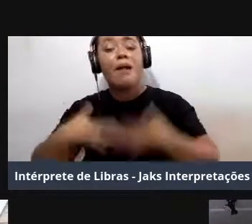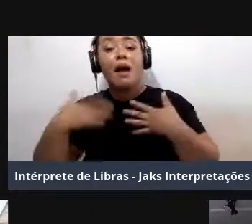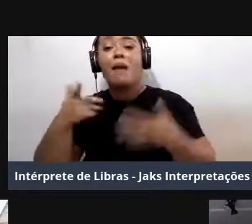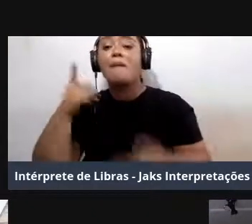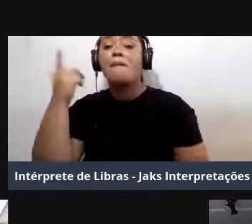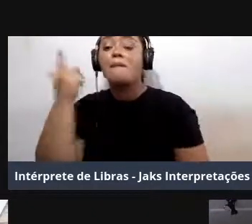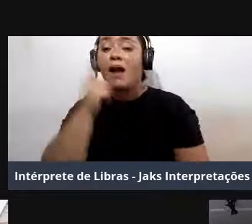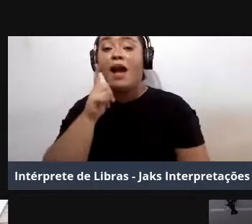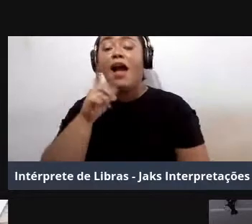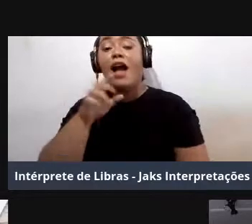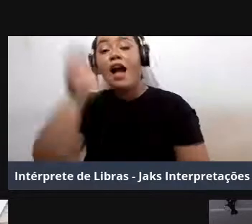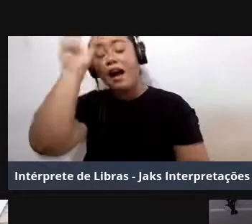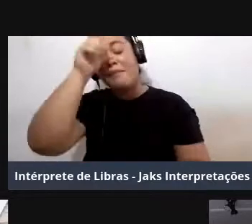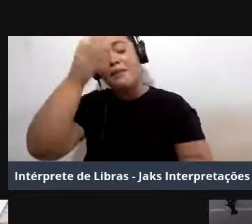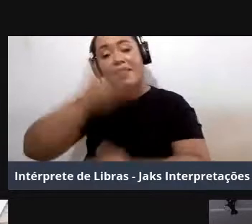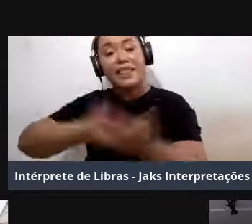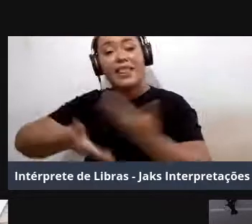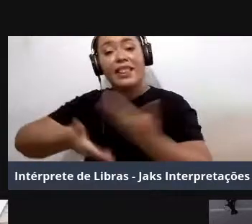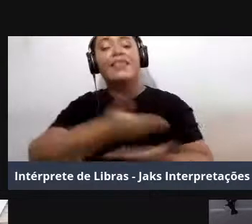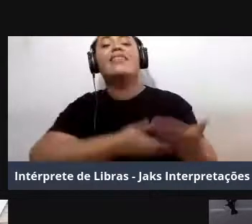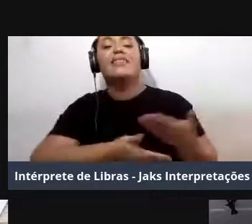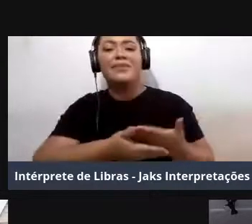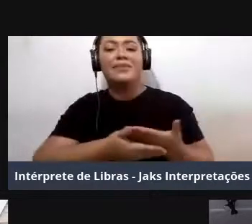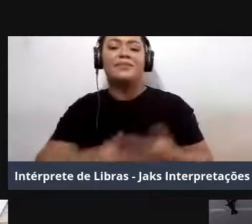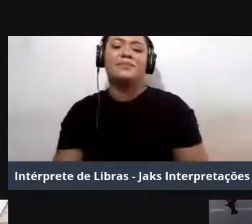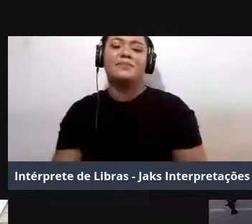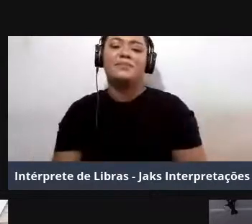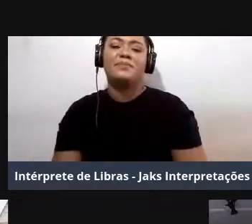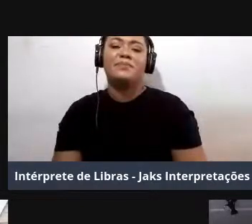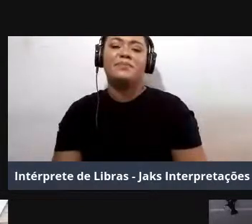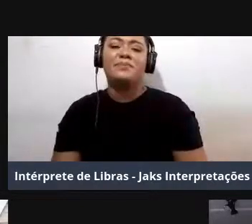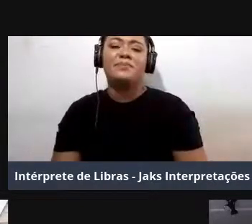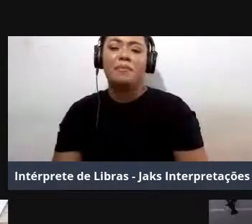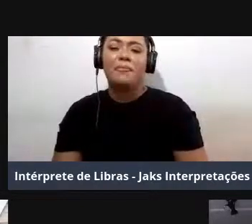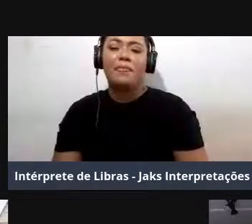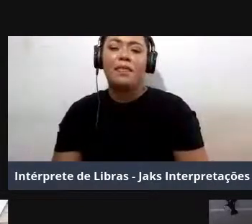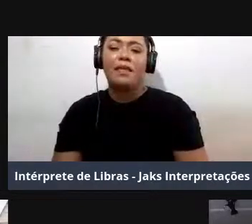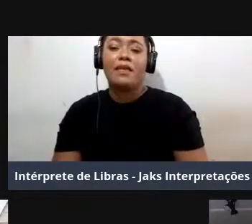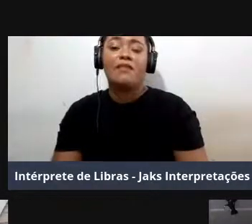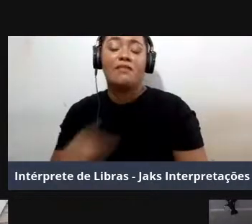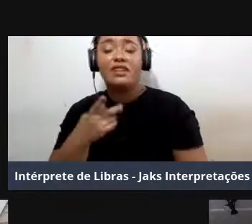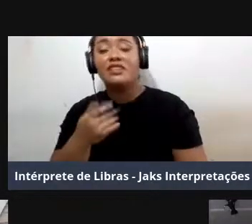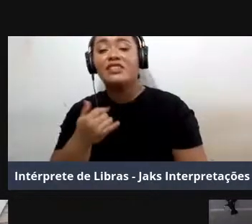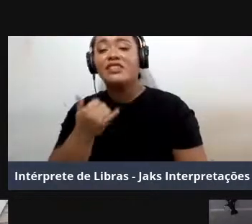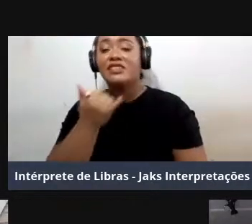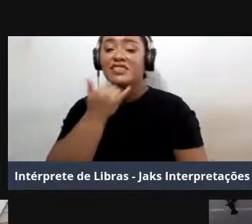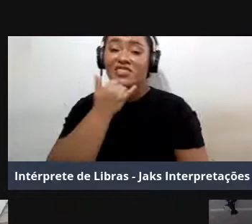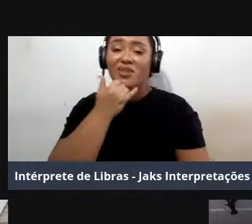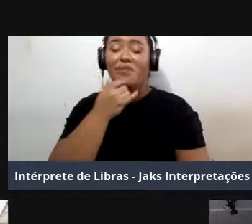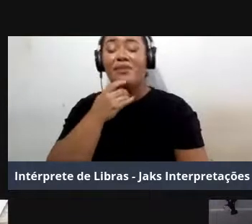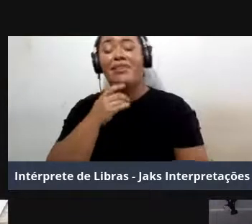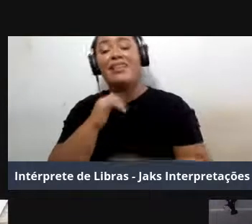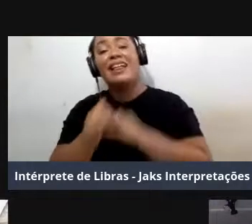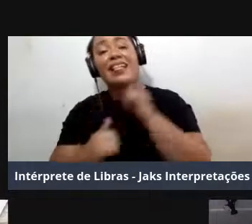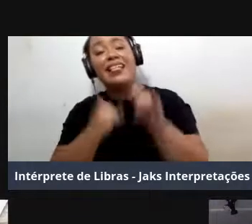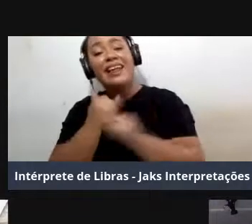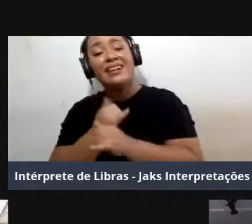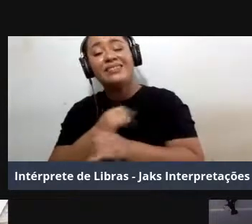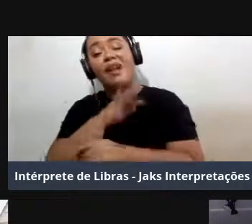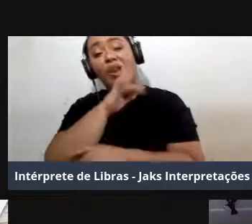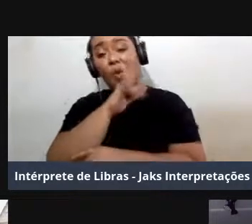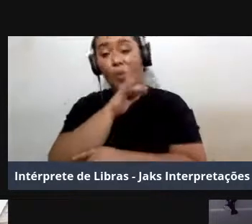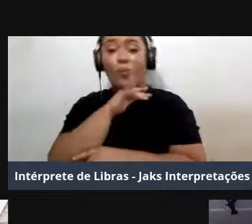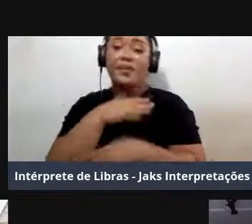ouvir. Apesar de que não ajudou muito a nossa internet, né? Mas foi muito